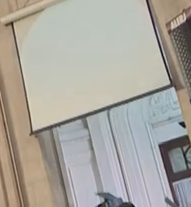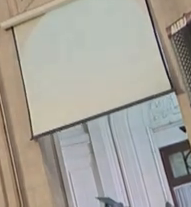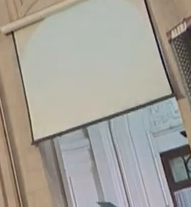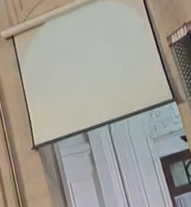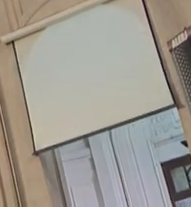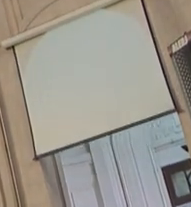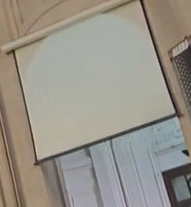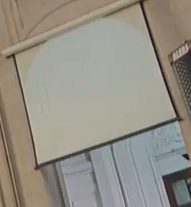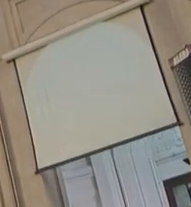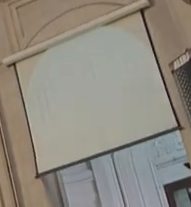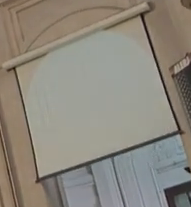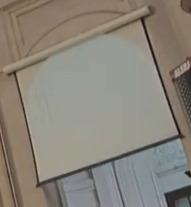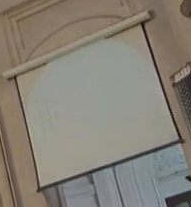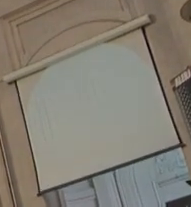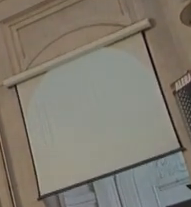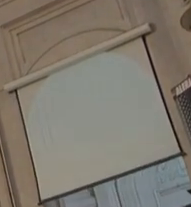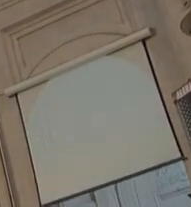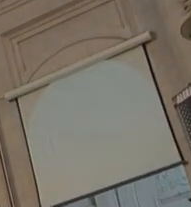em